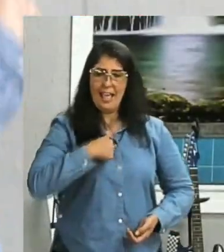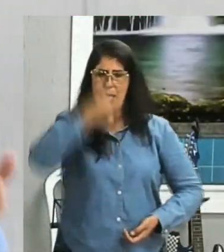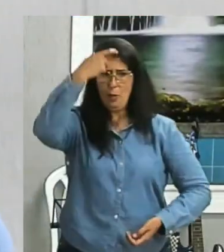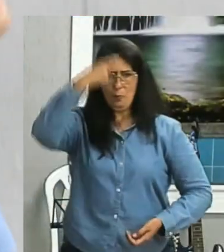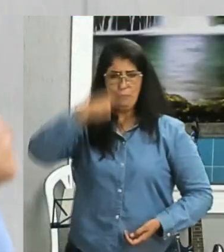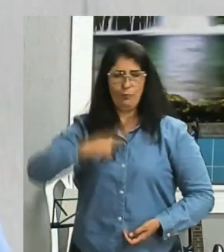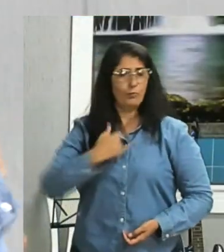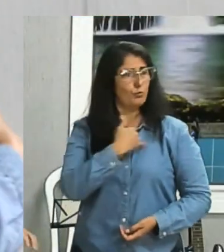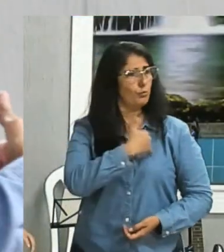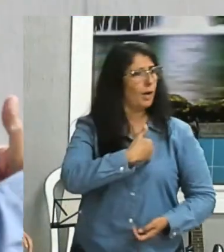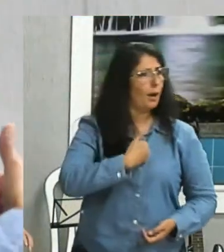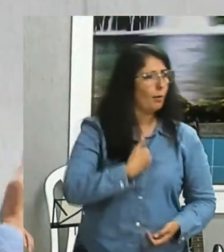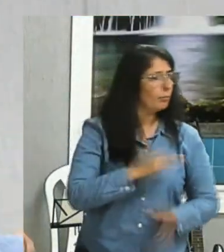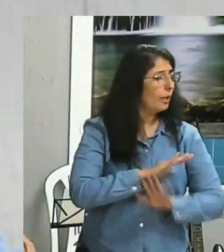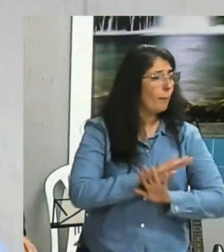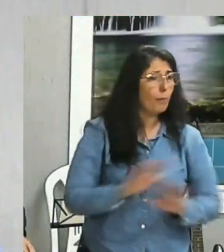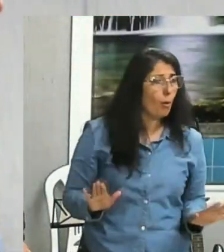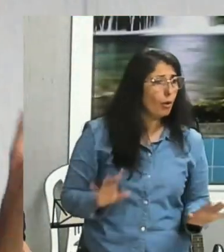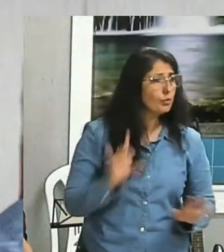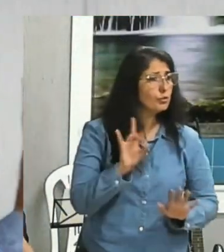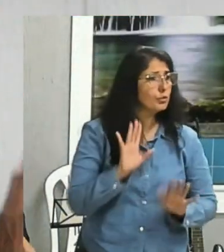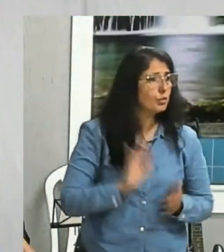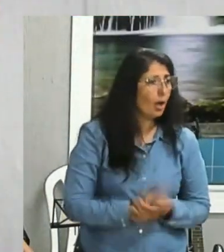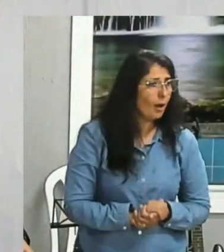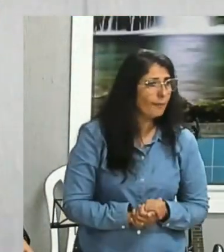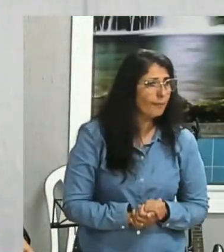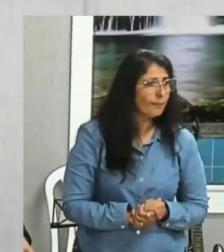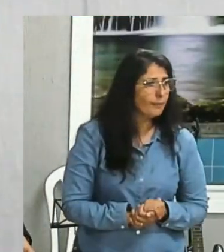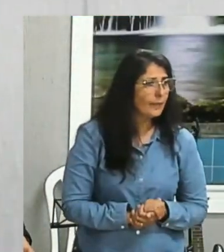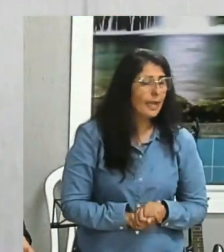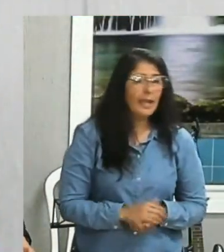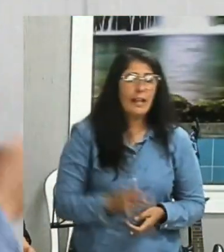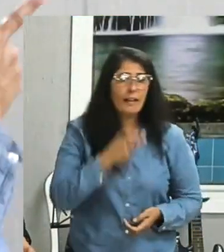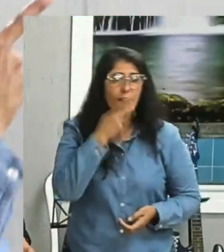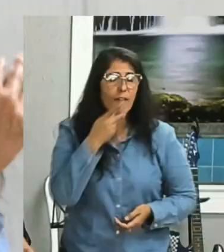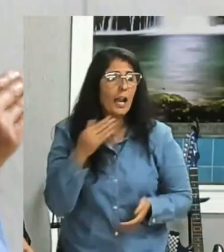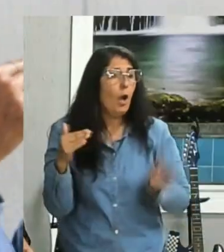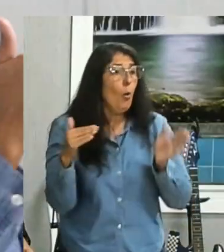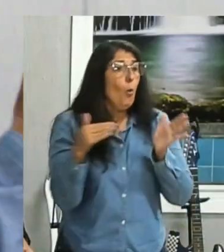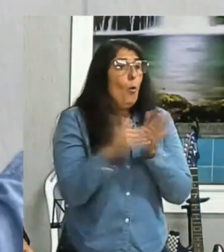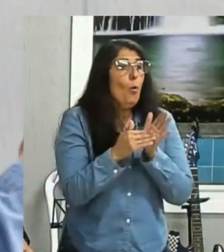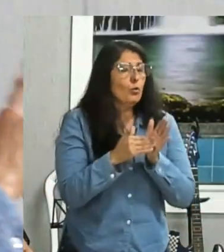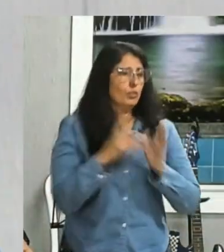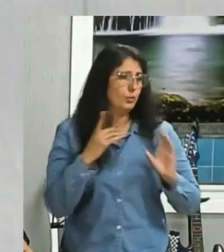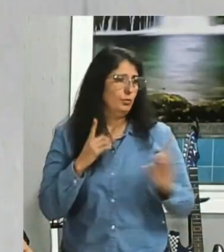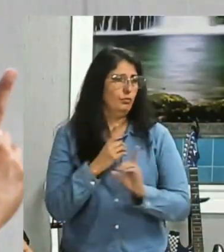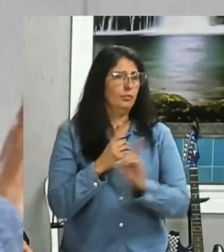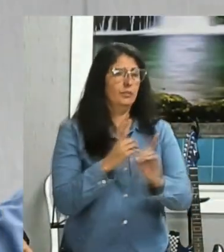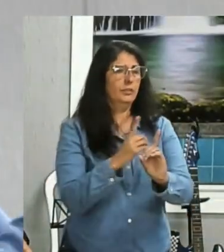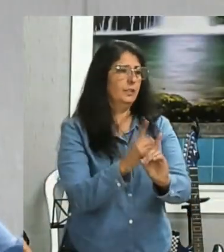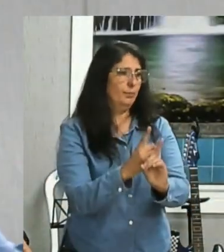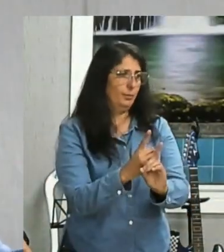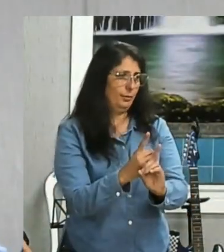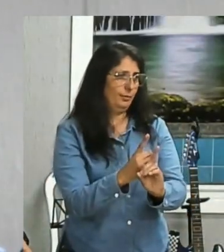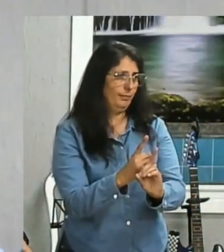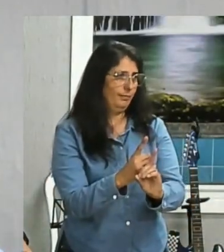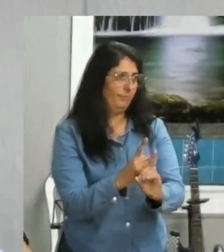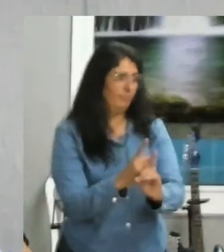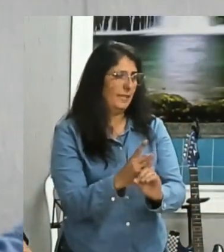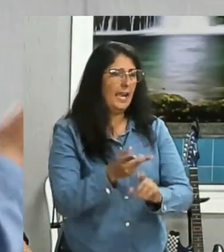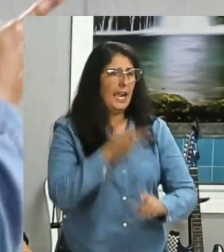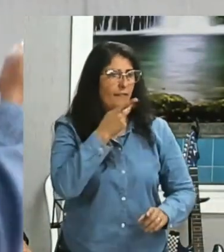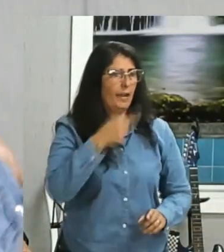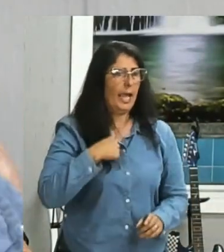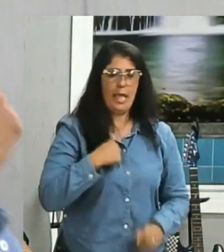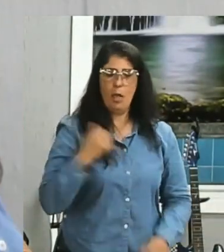isso? Eu, João, o último dos apóstolos, porque ele só tinha ele